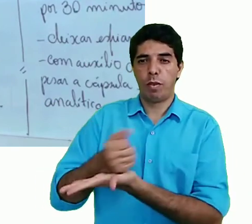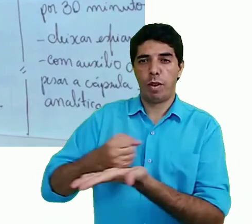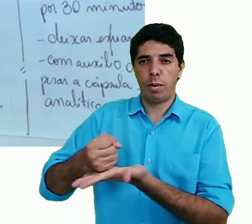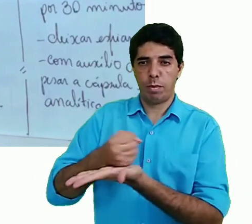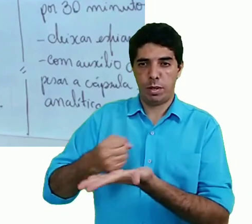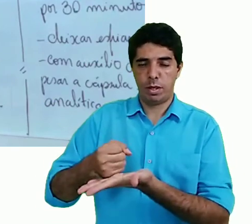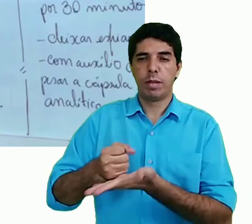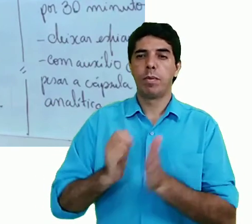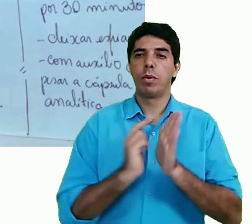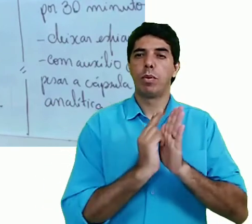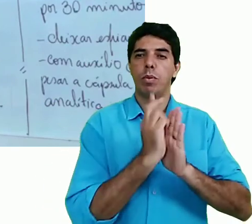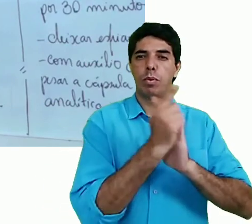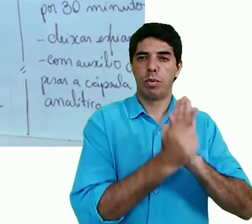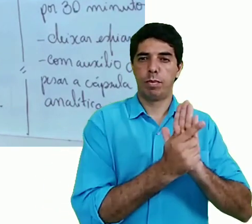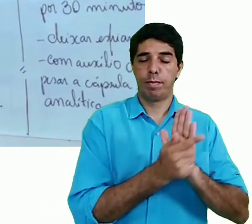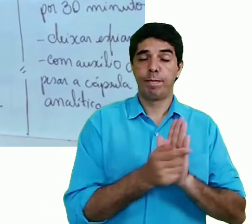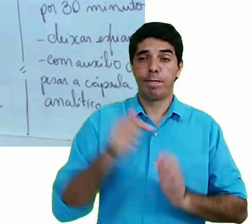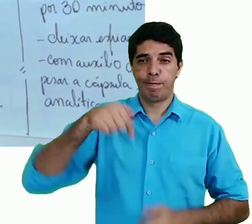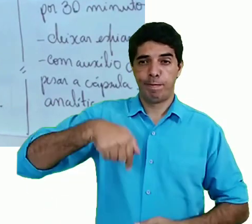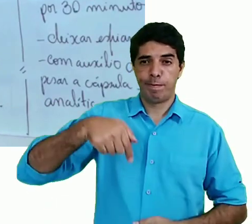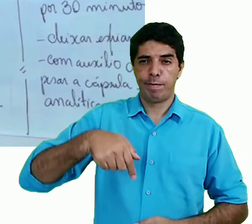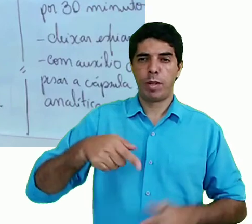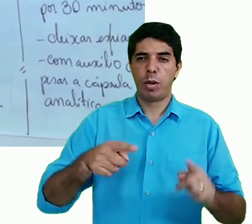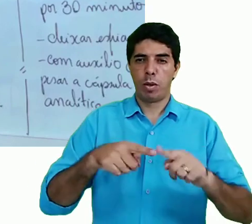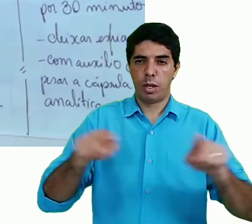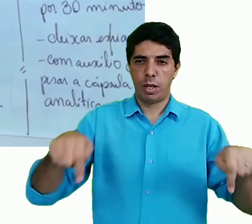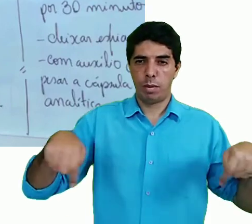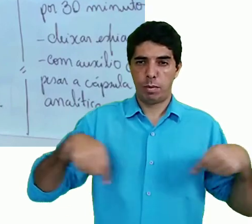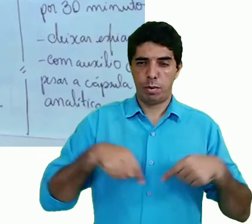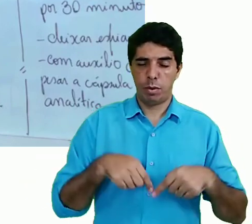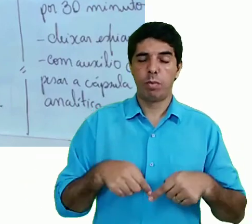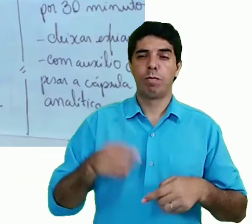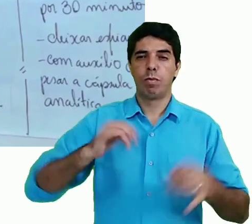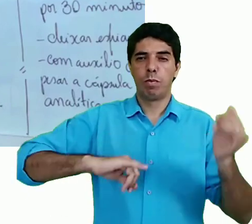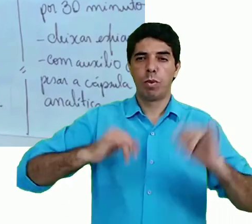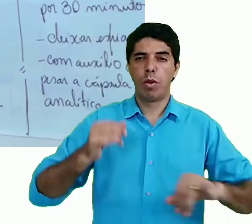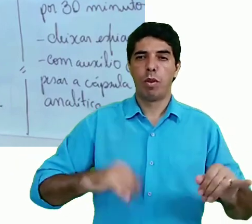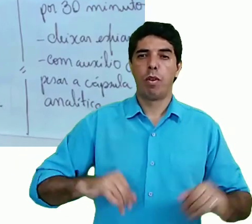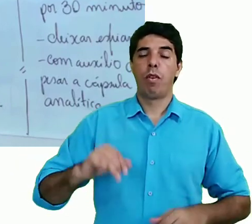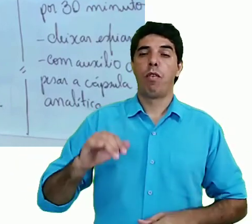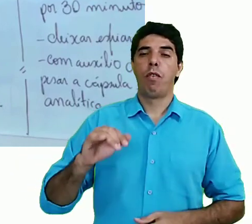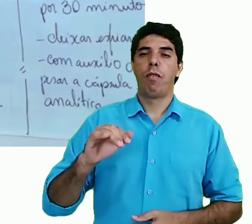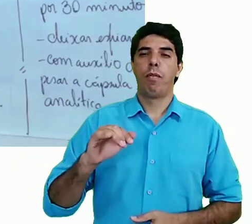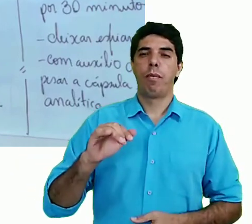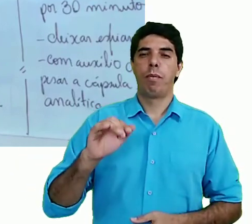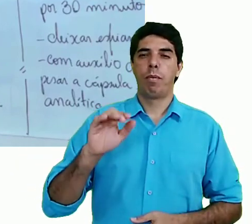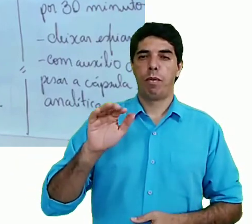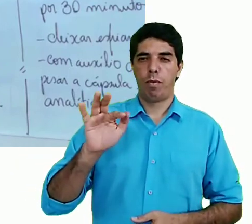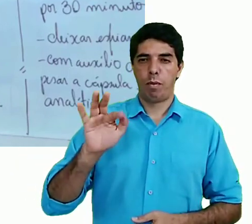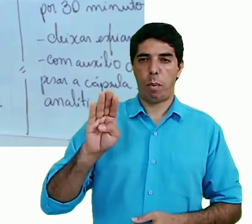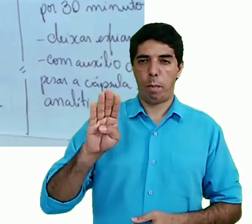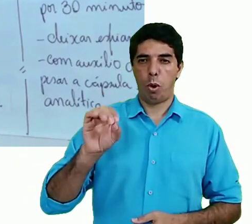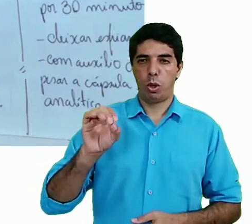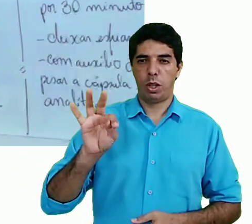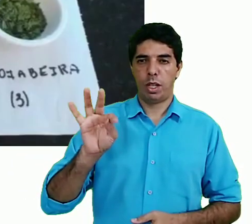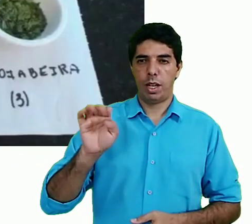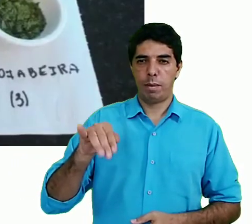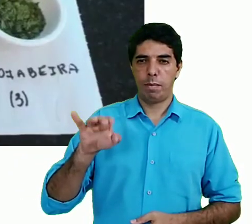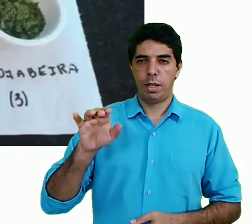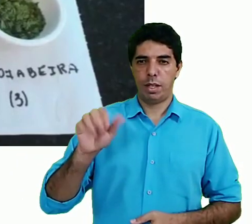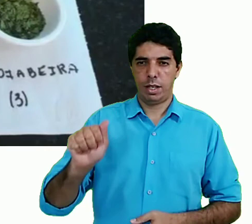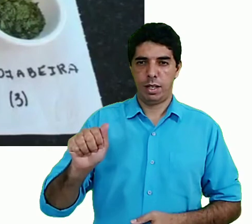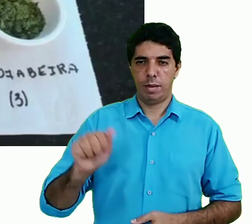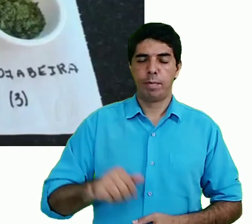Laboratório de Farmacobotânica para iniciarmos a aula com a temática Controle de Qualidade de Matérias-Primas Vegetais.